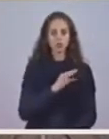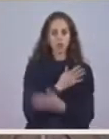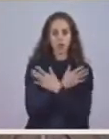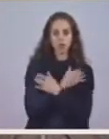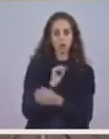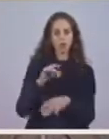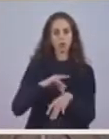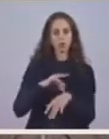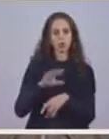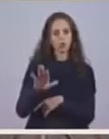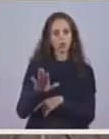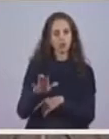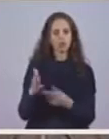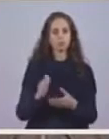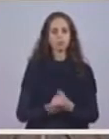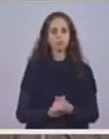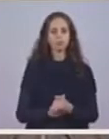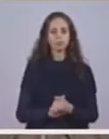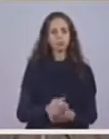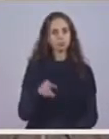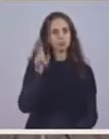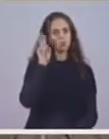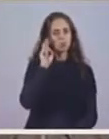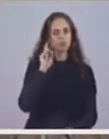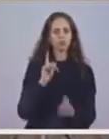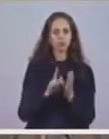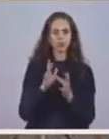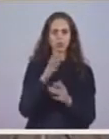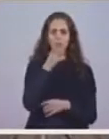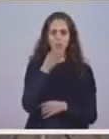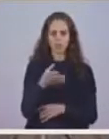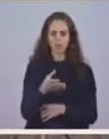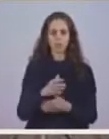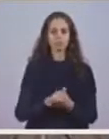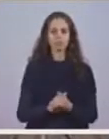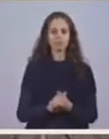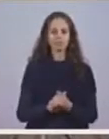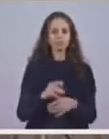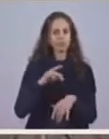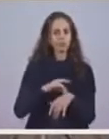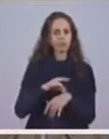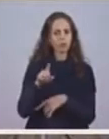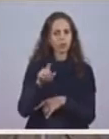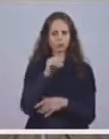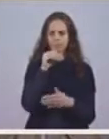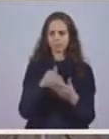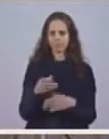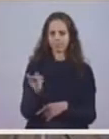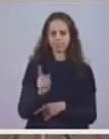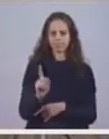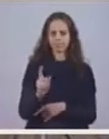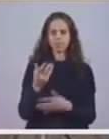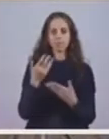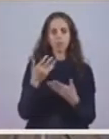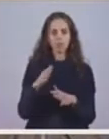está doente. Ouvindo isto, Jesus disse: Essa doença não é mortal, mas